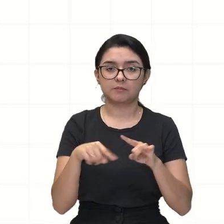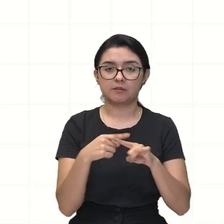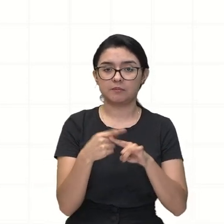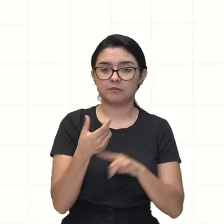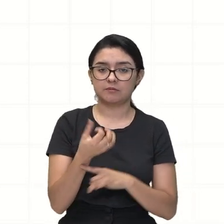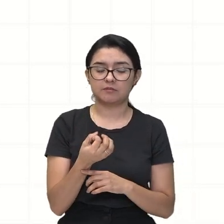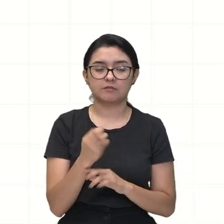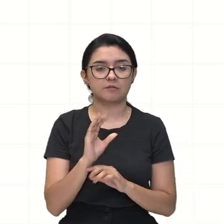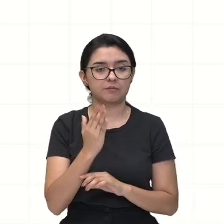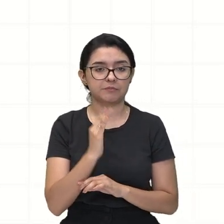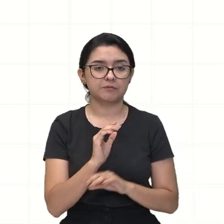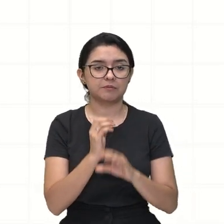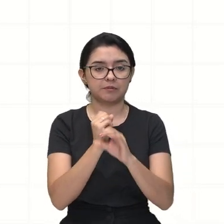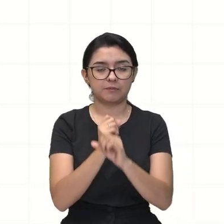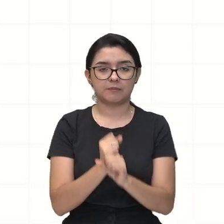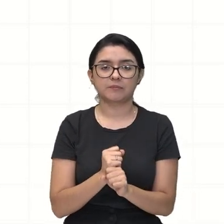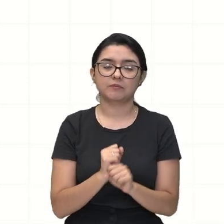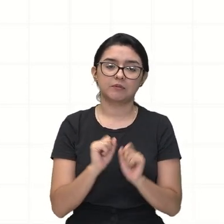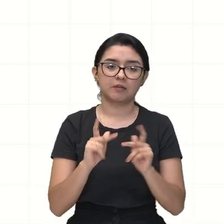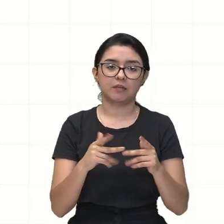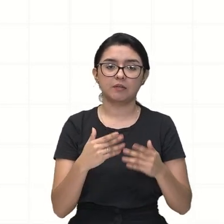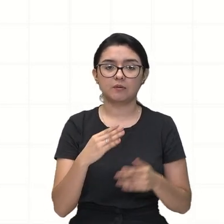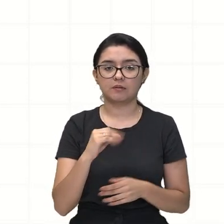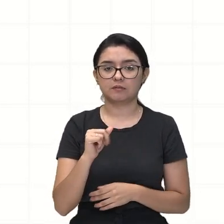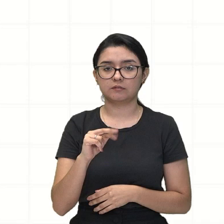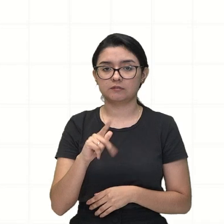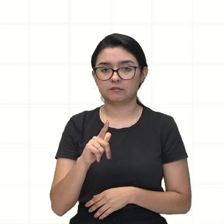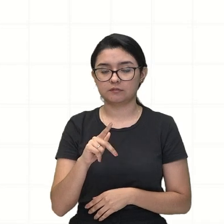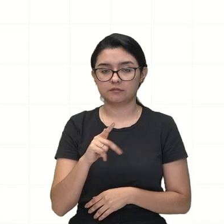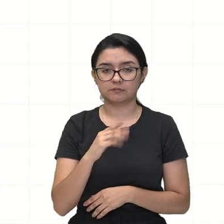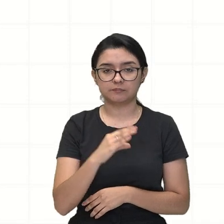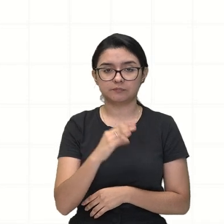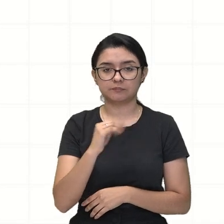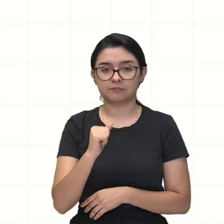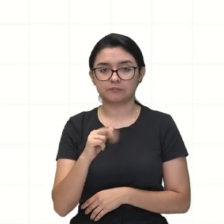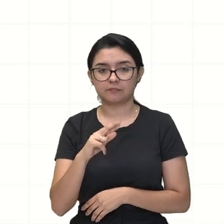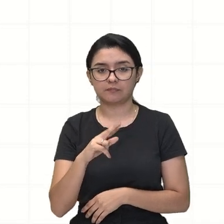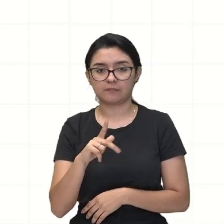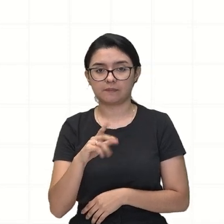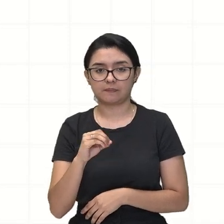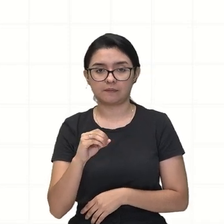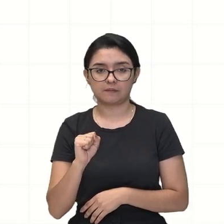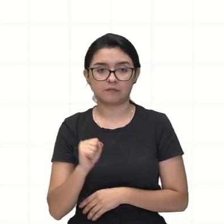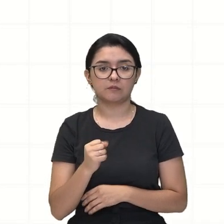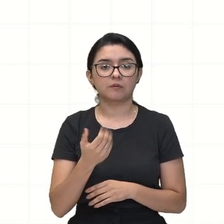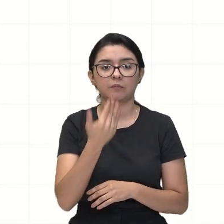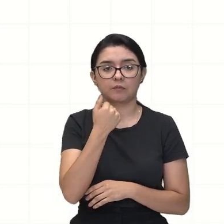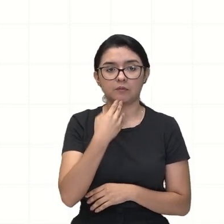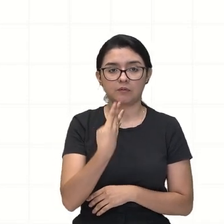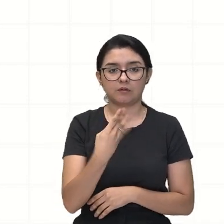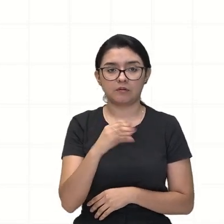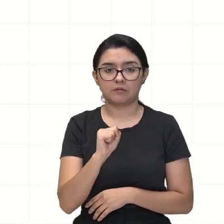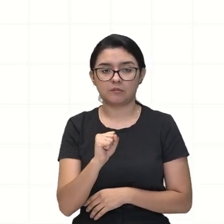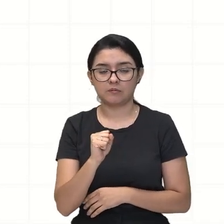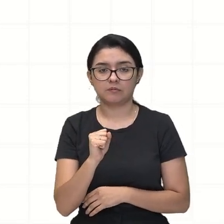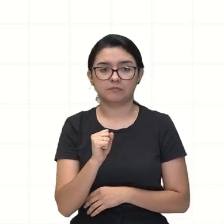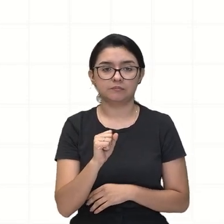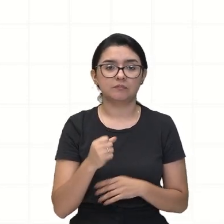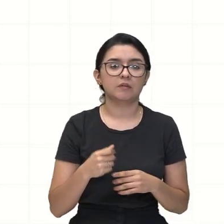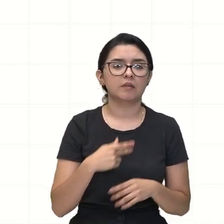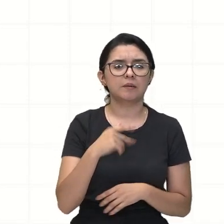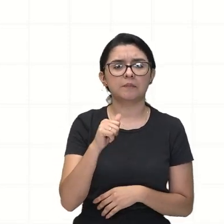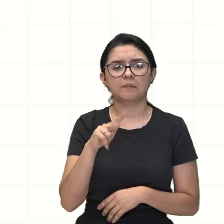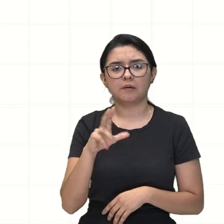né? Portanto, Carlos comeu 48 partes de um total de 60. E Paulo?